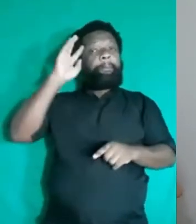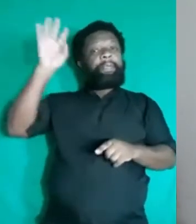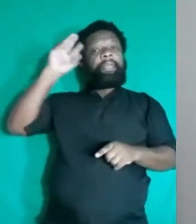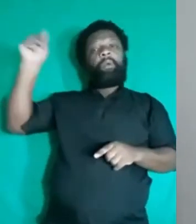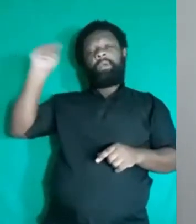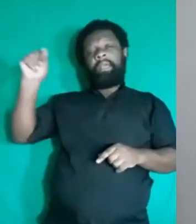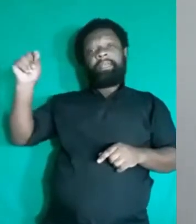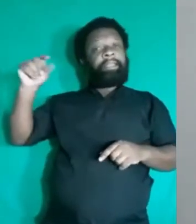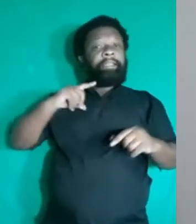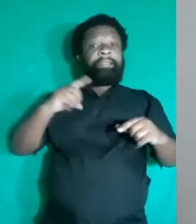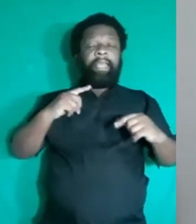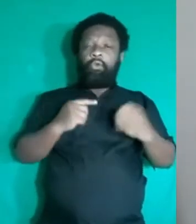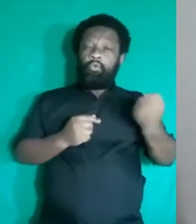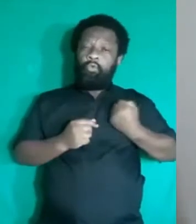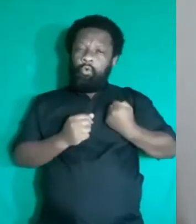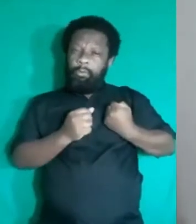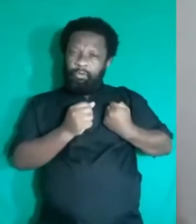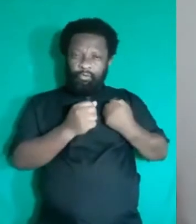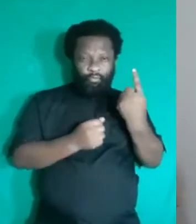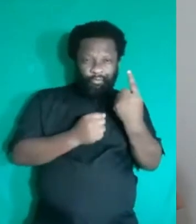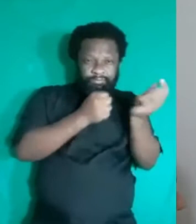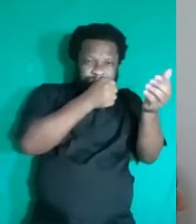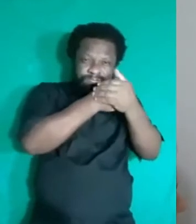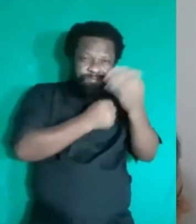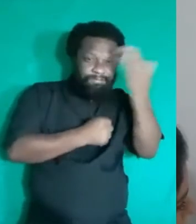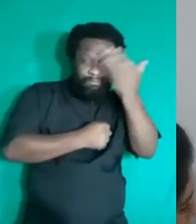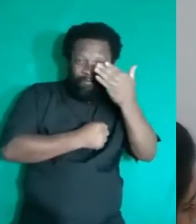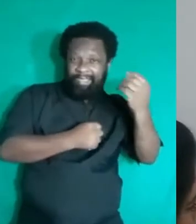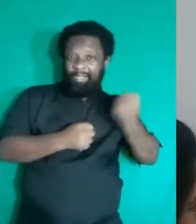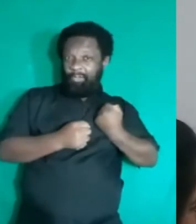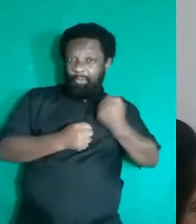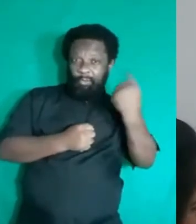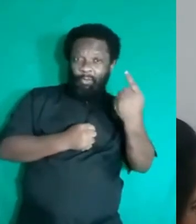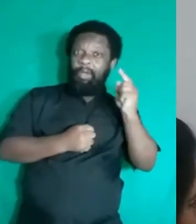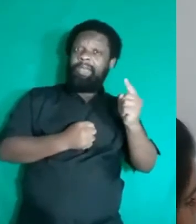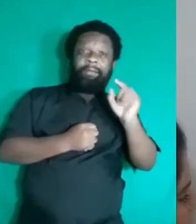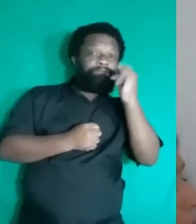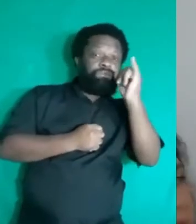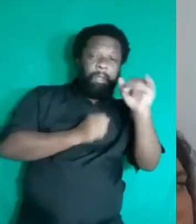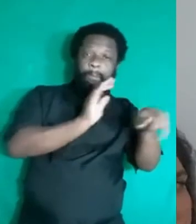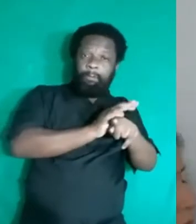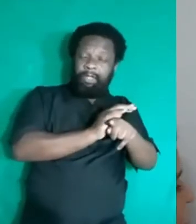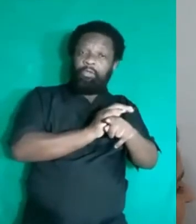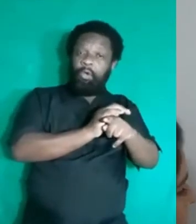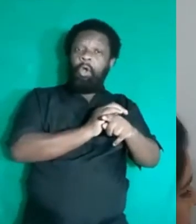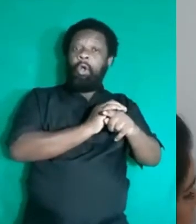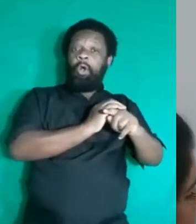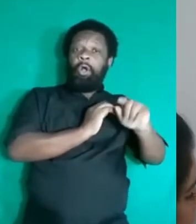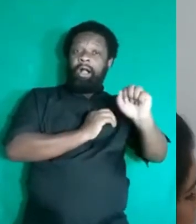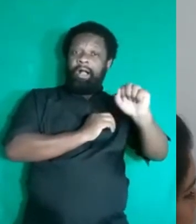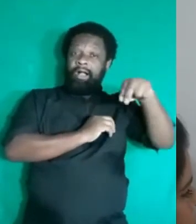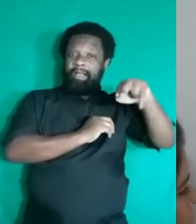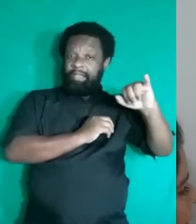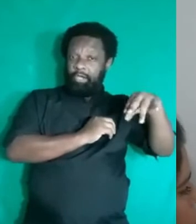ser negativa. Bom, nós podemos pensar dessa forma porque existe um númerozinho 1 aqui que está implícito, que não está